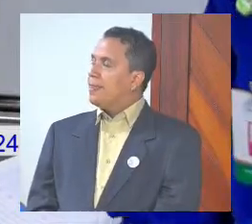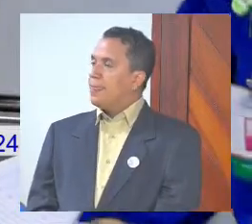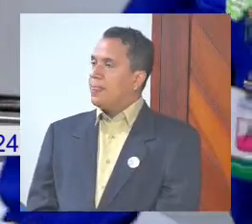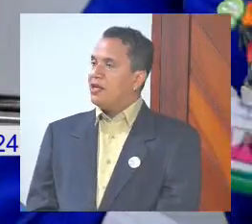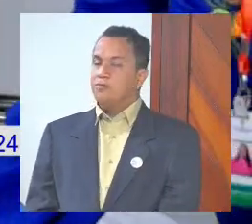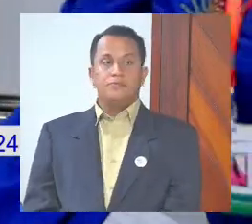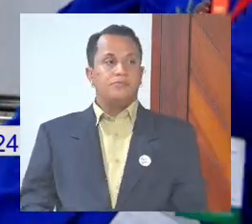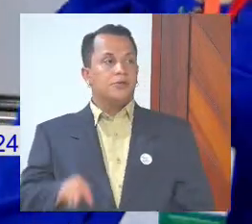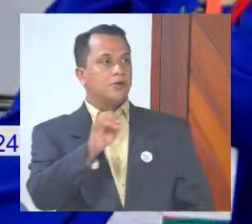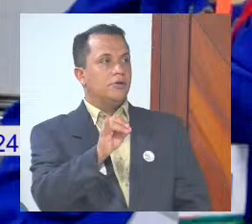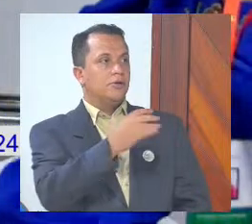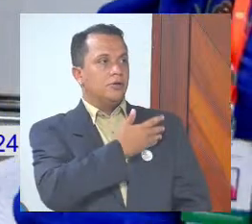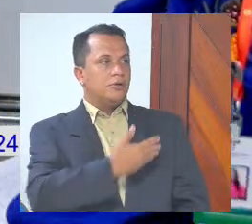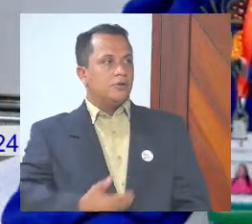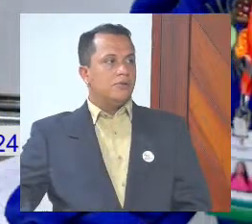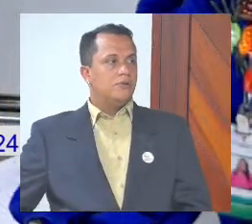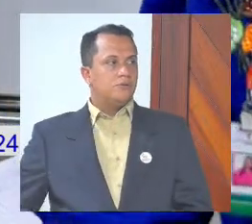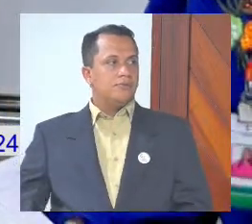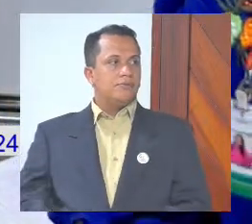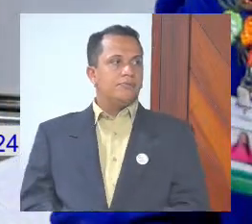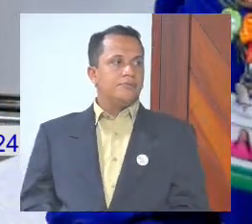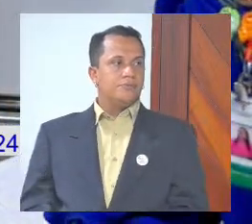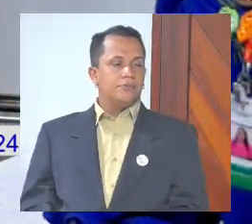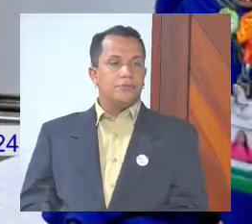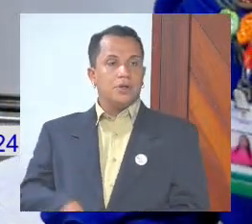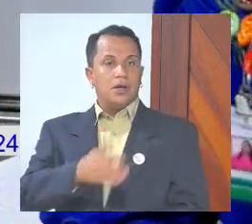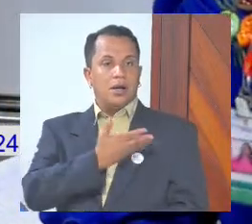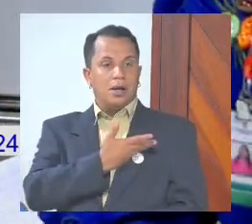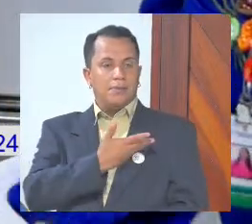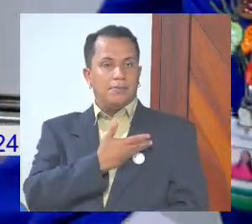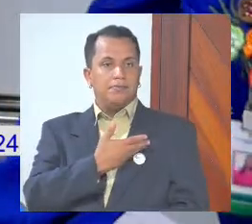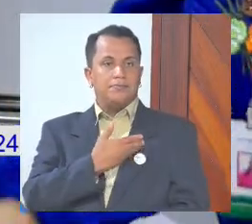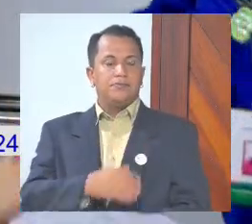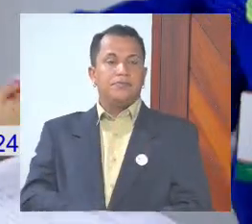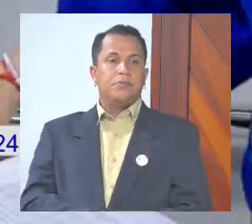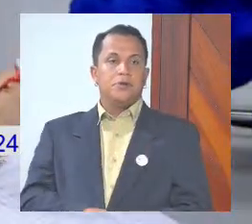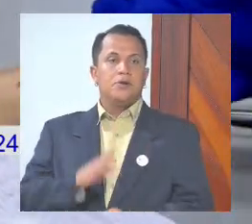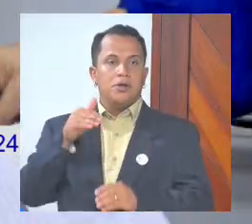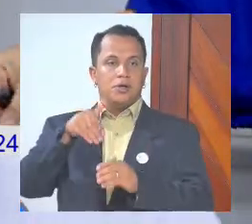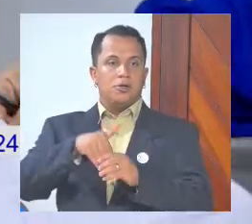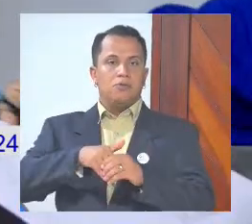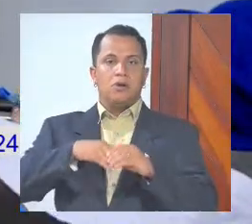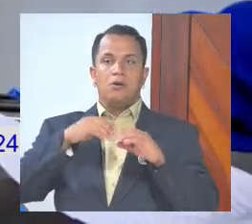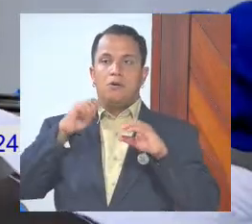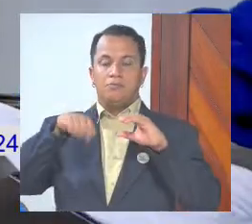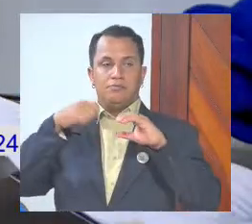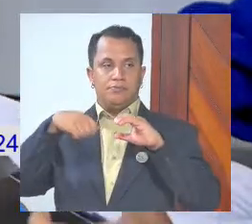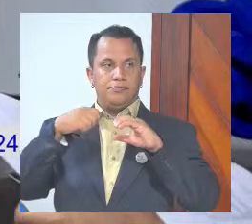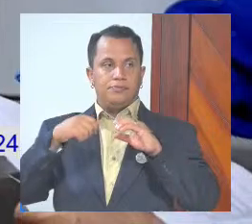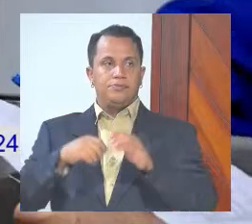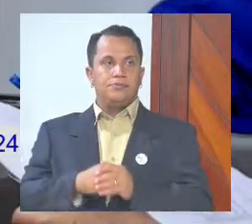Senhor presidente, nobres colegas vereadores, imprensa, funcionários desta casa,